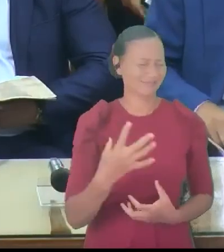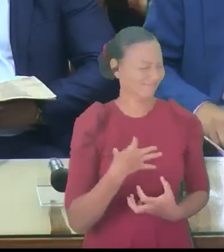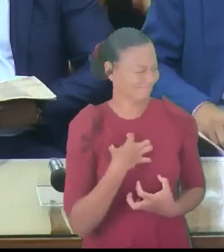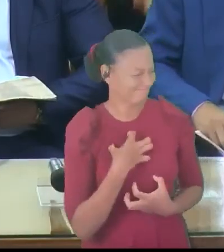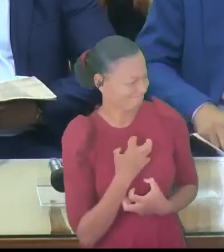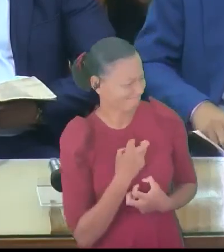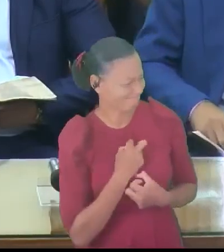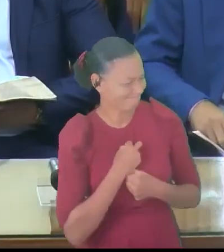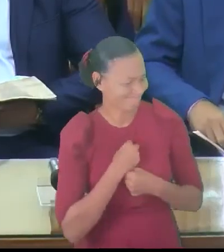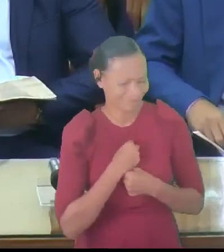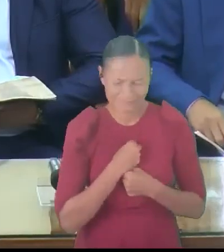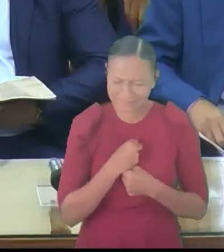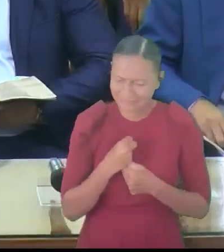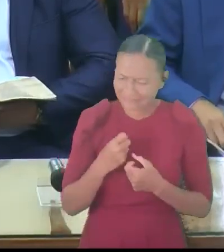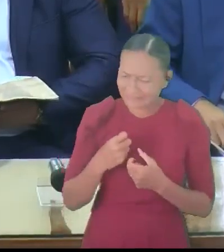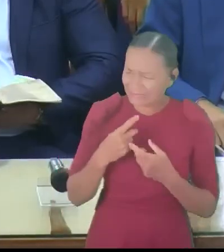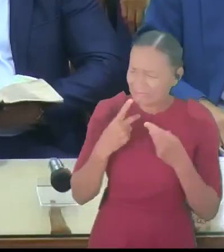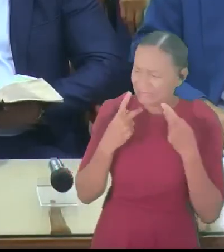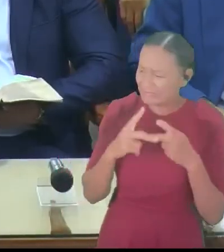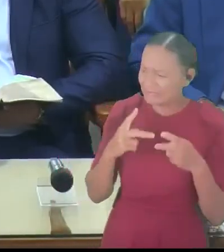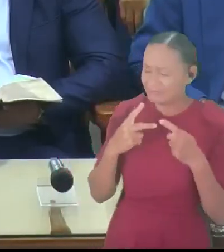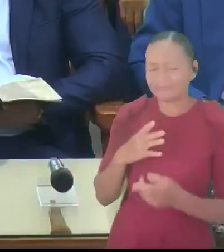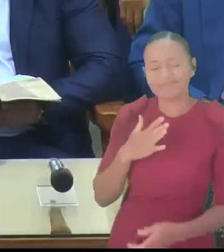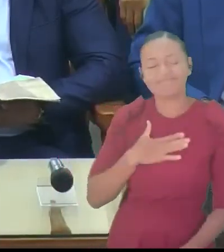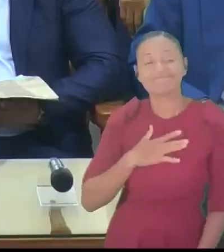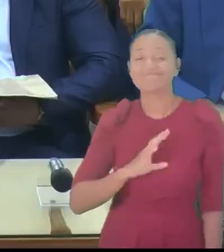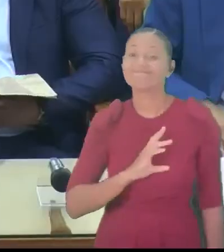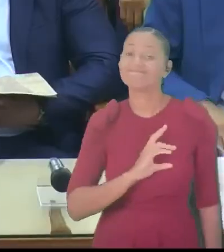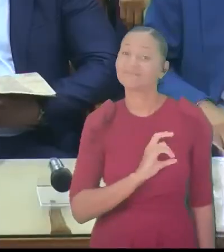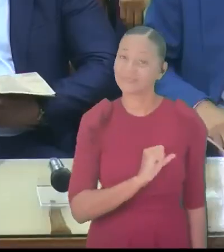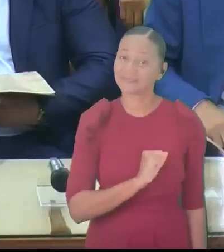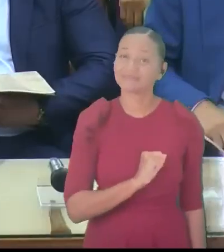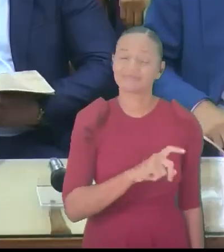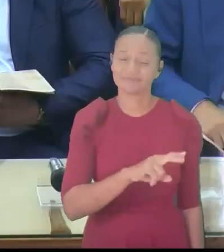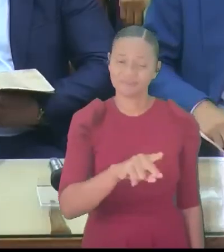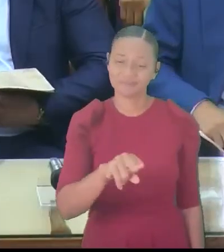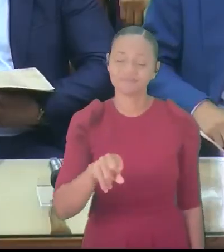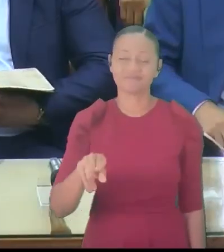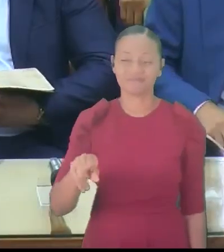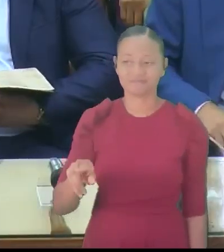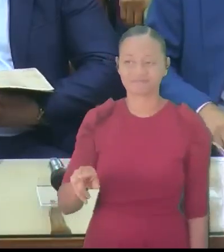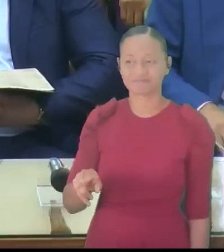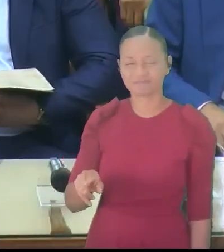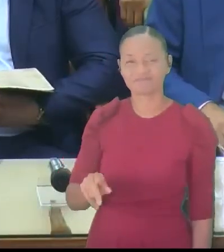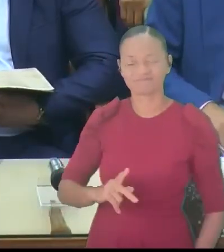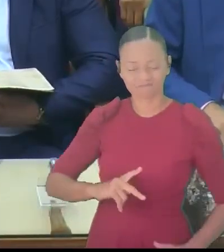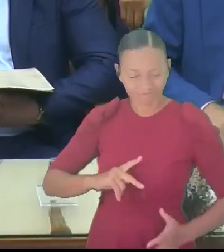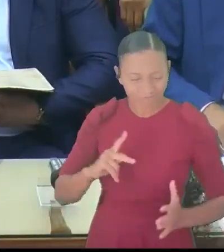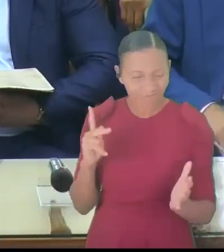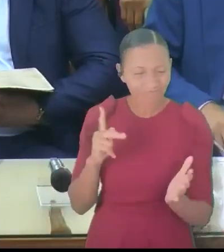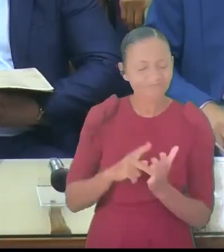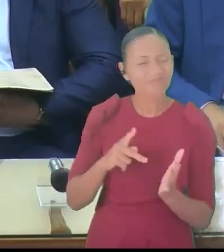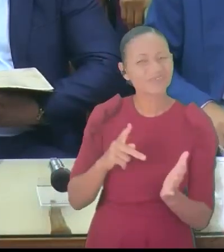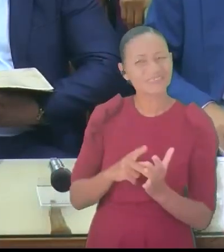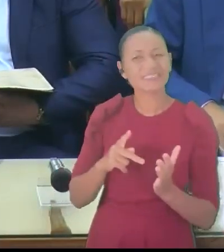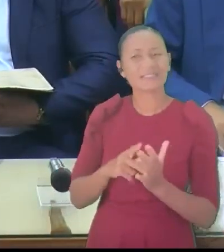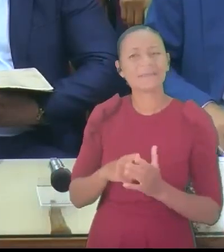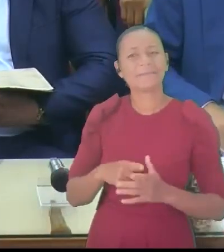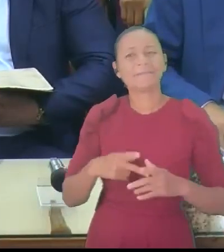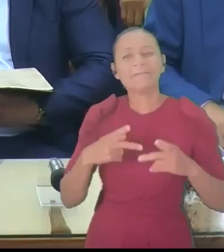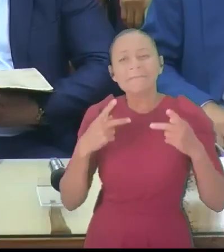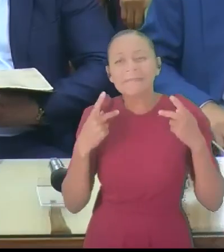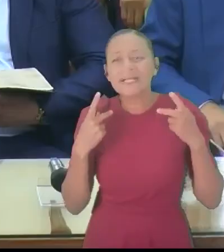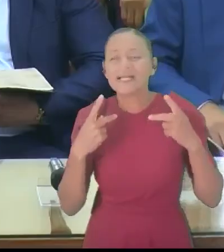machucados com a pregação. Meus amados irmãos, a verdadeira mensagem,